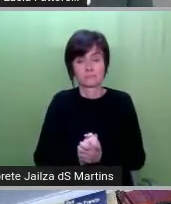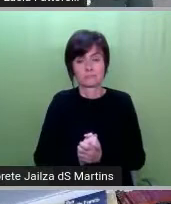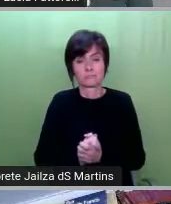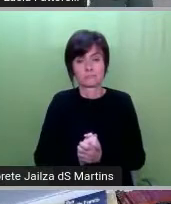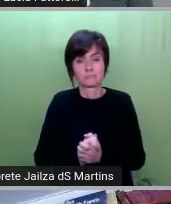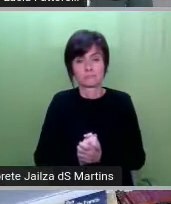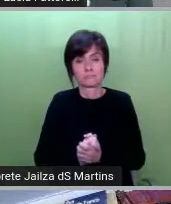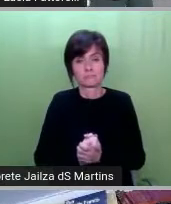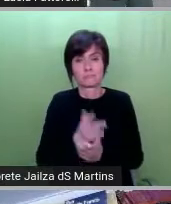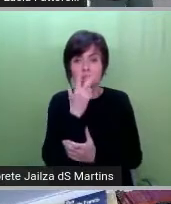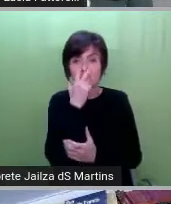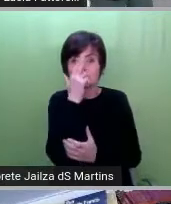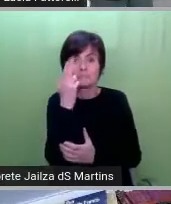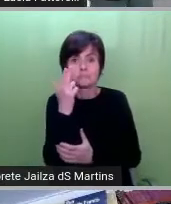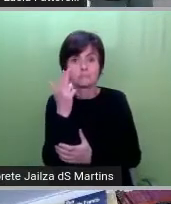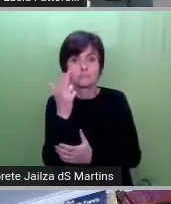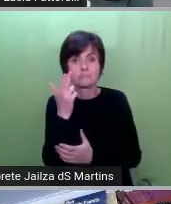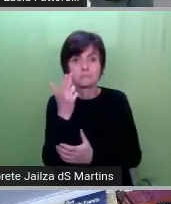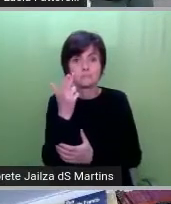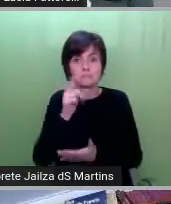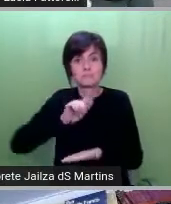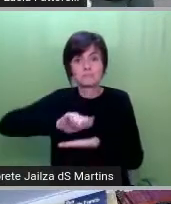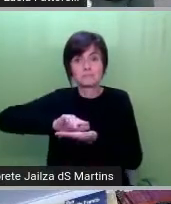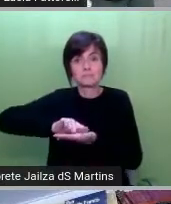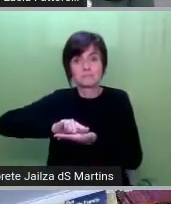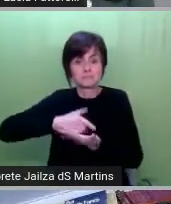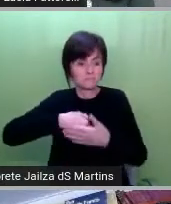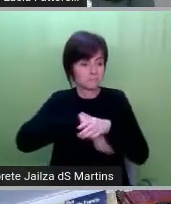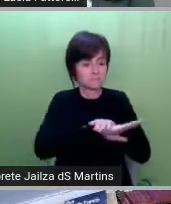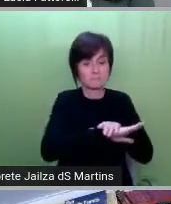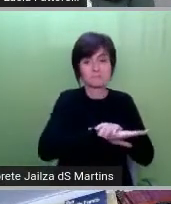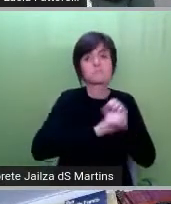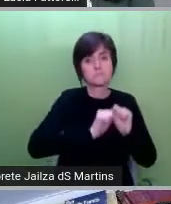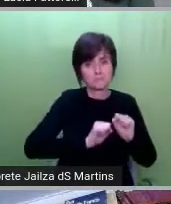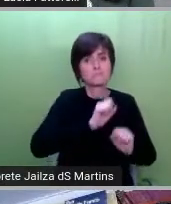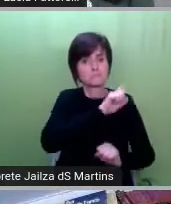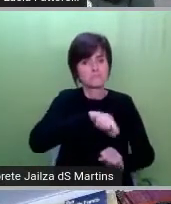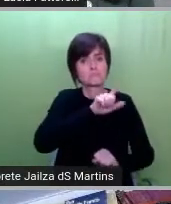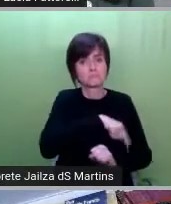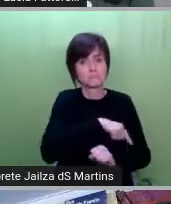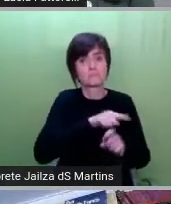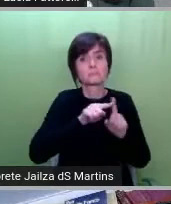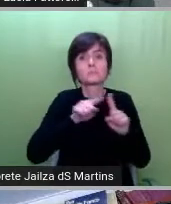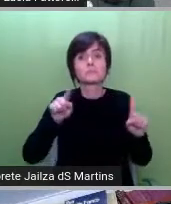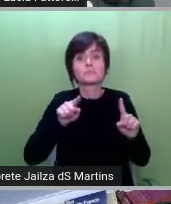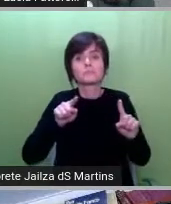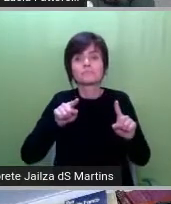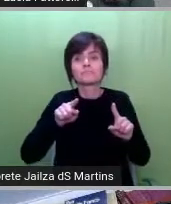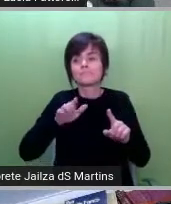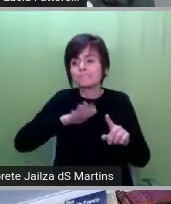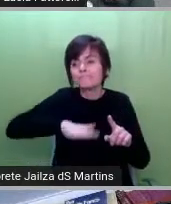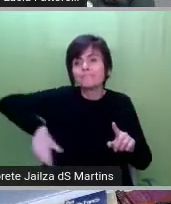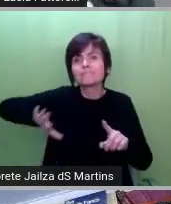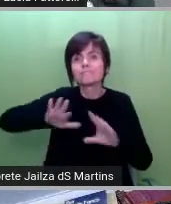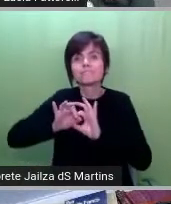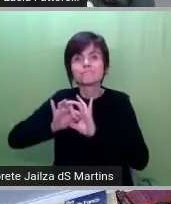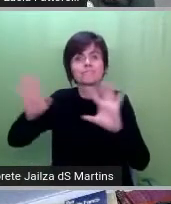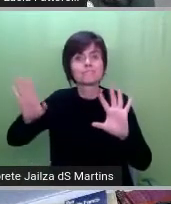Assim como aqueles títulos em carteira podem ser cancelados. Só que aí não vai funcionar o mercado